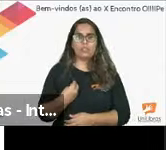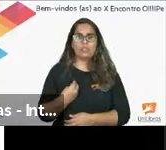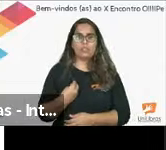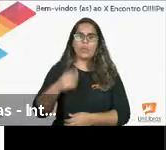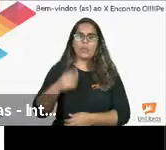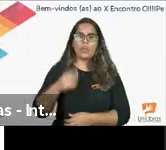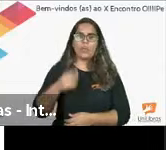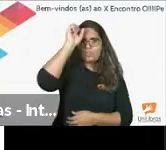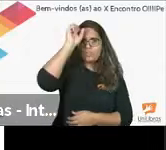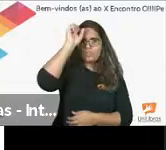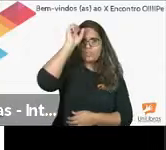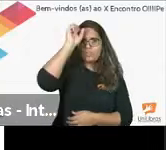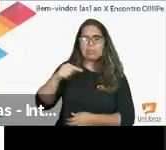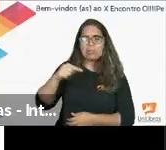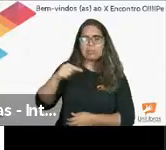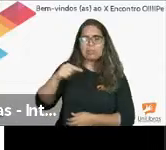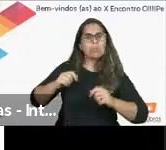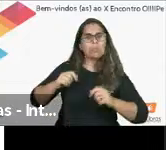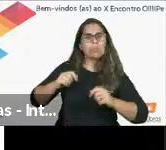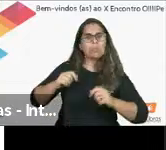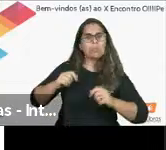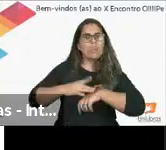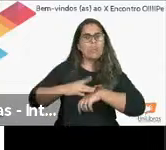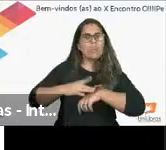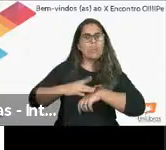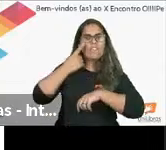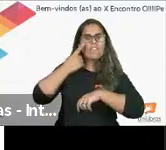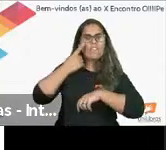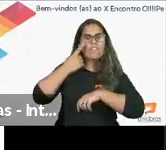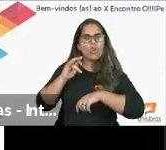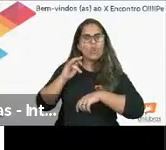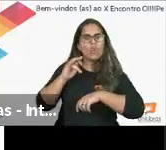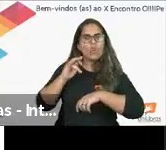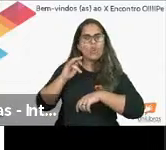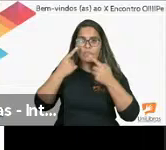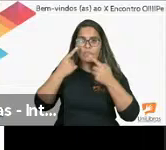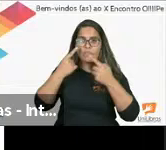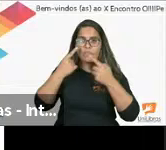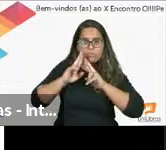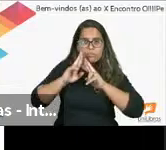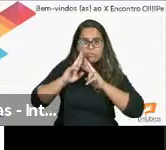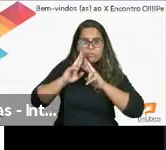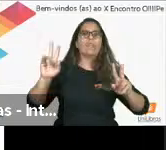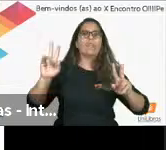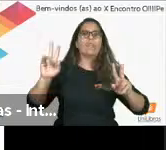de Maturana me permitiu a ver a imunologia de uma maneira